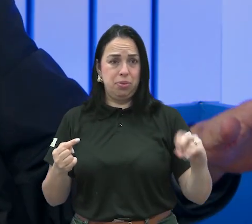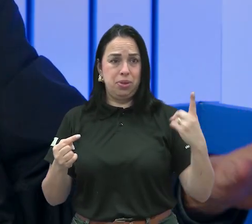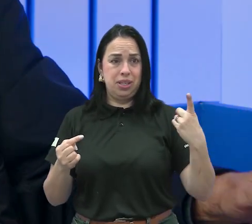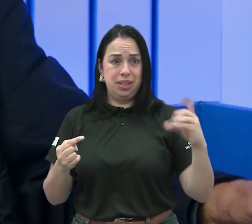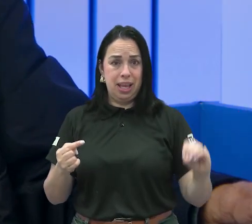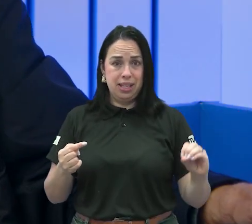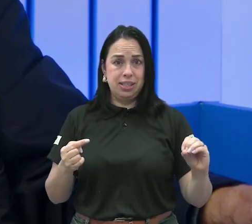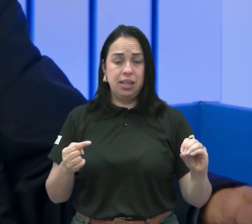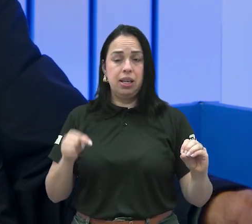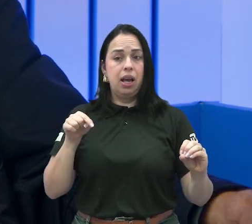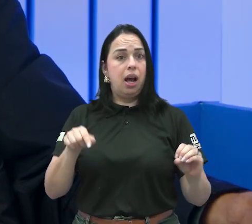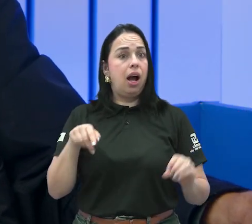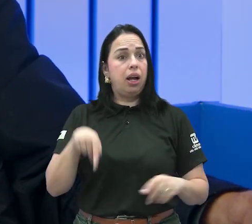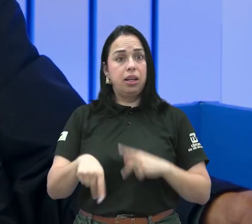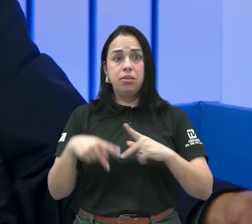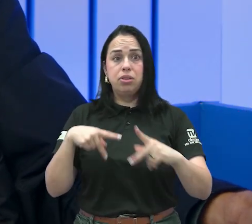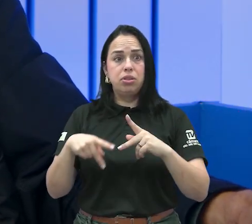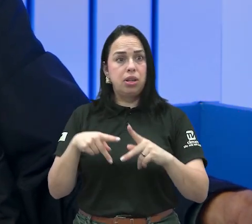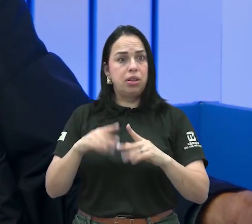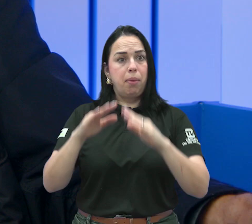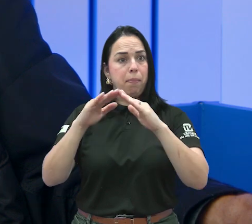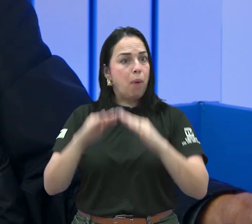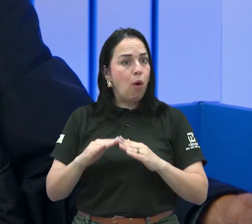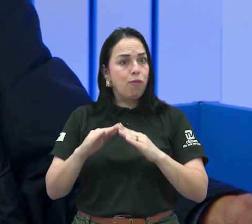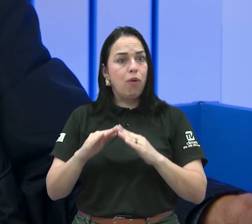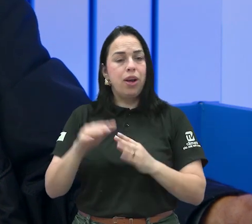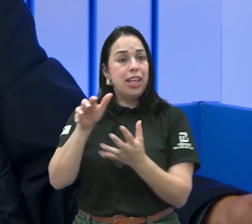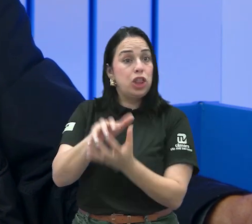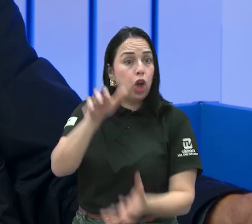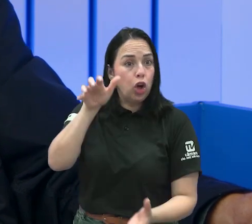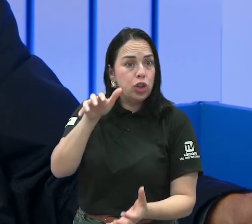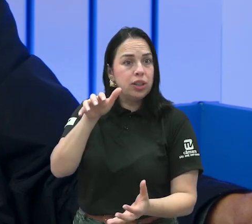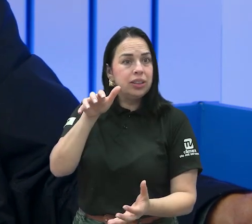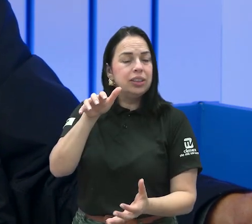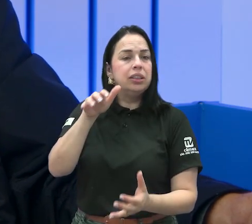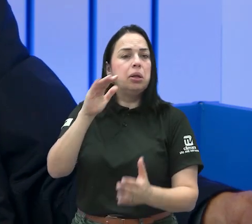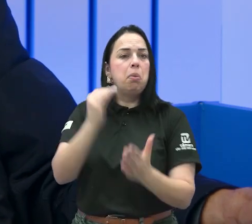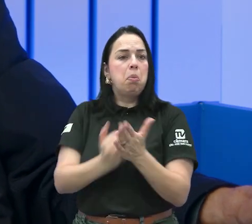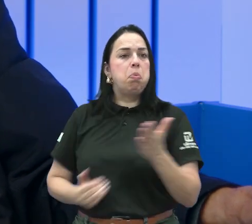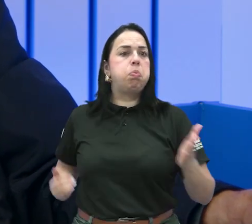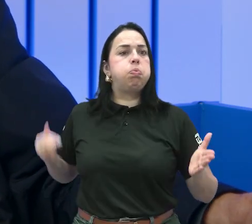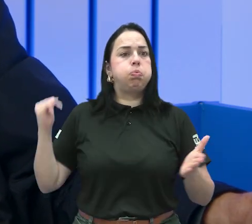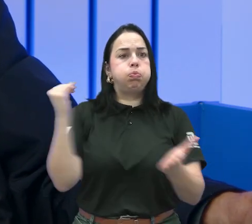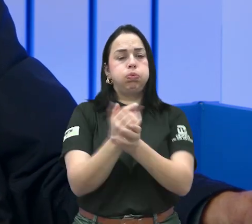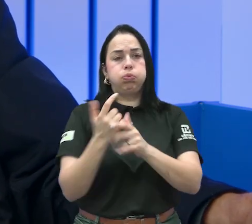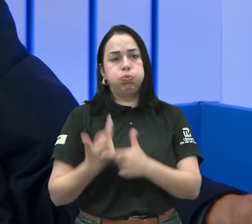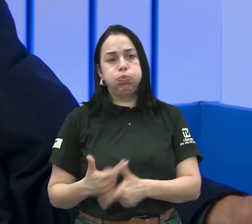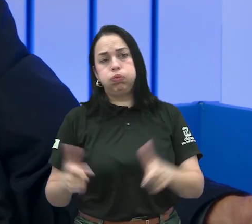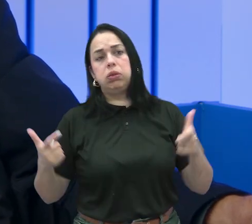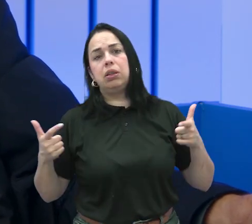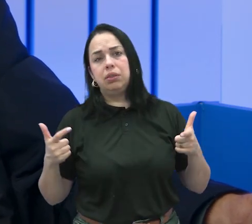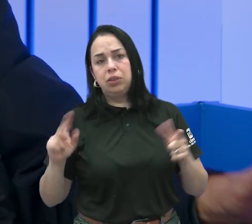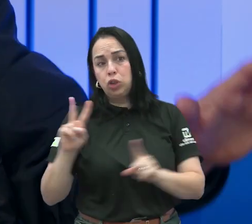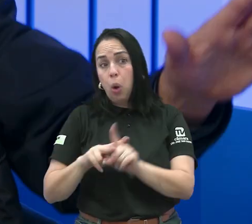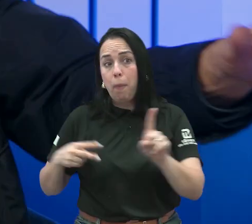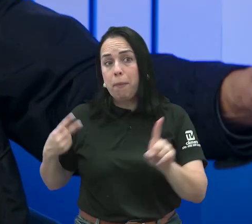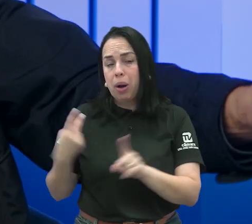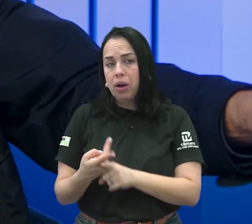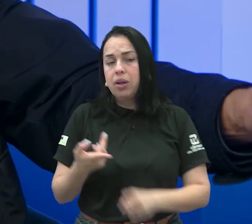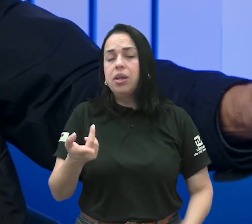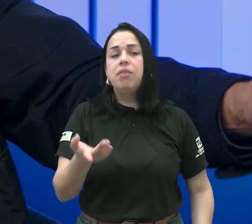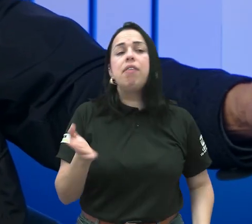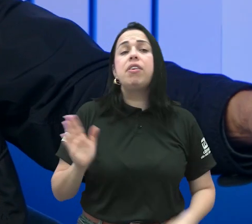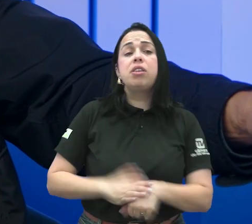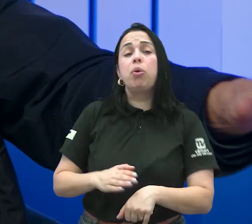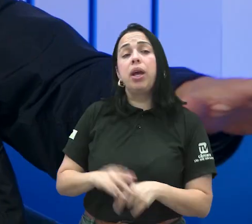José dobrou o número de população considerada idosa. Isso é preocupante, né? O que vai se fazer com